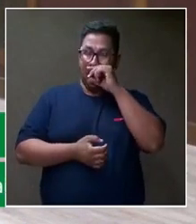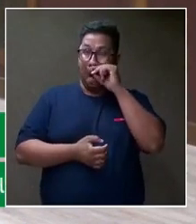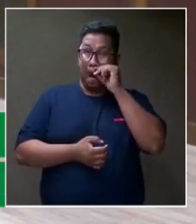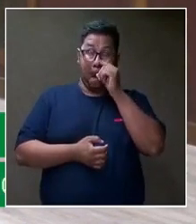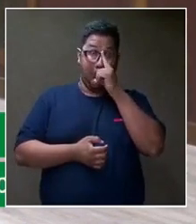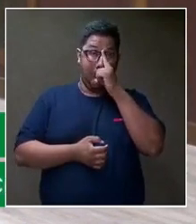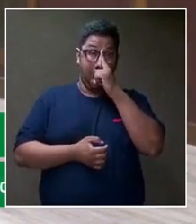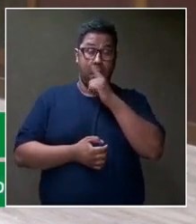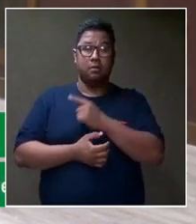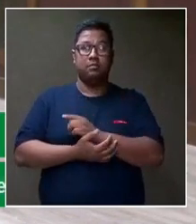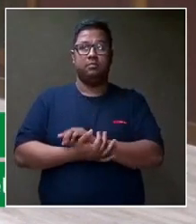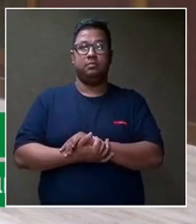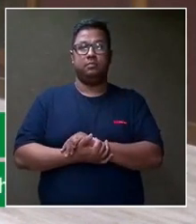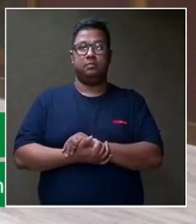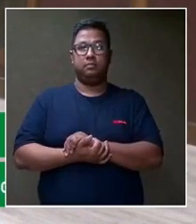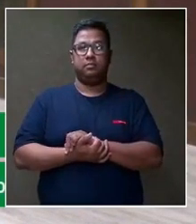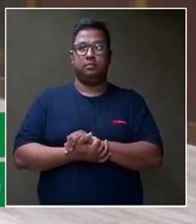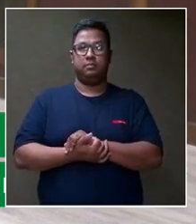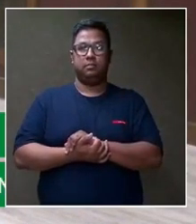Não me recordo ter dito isso.